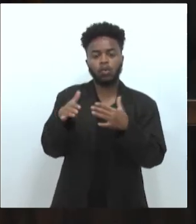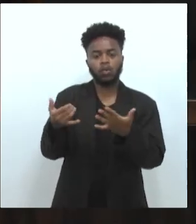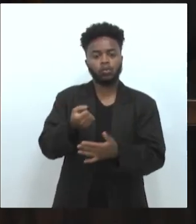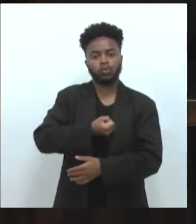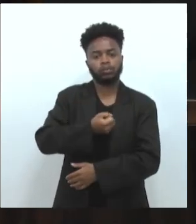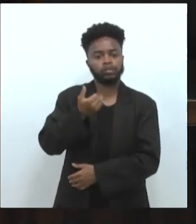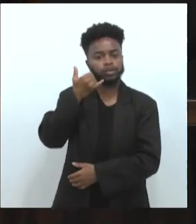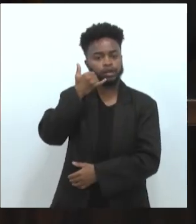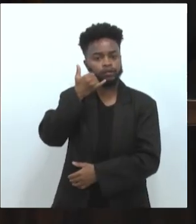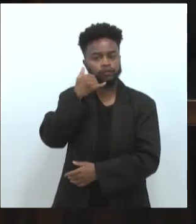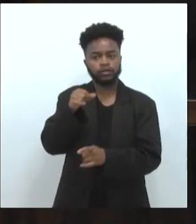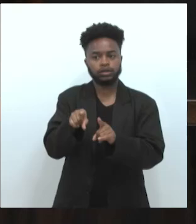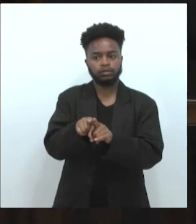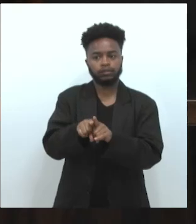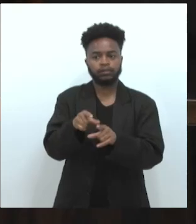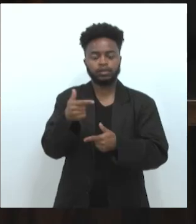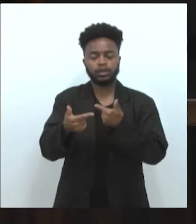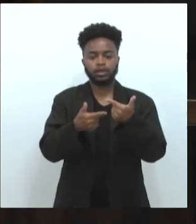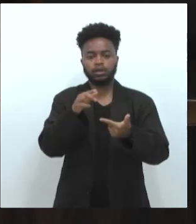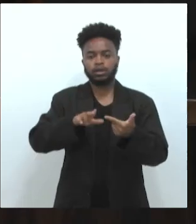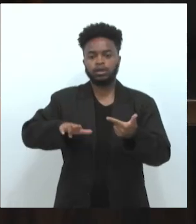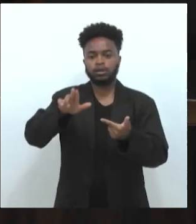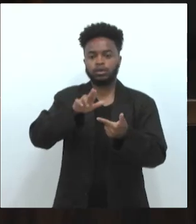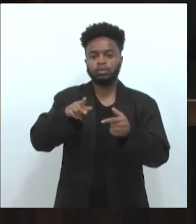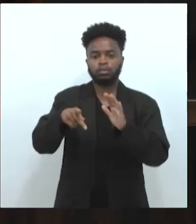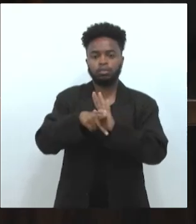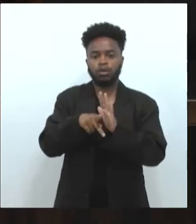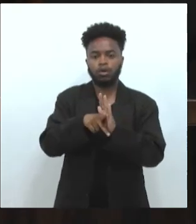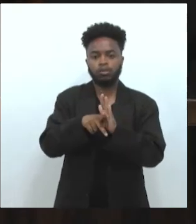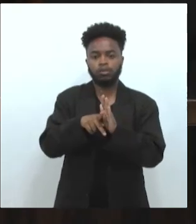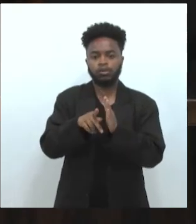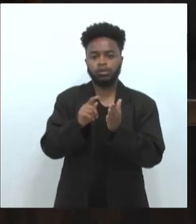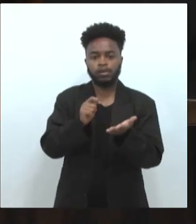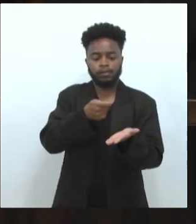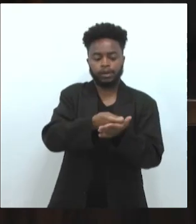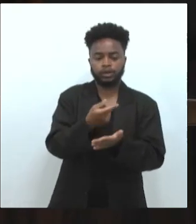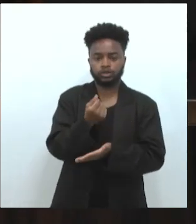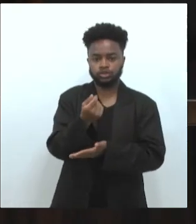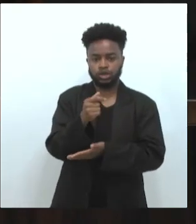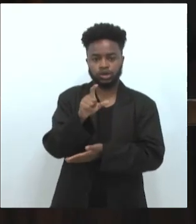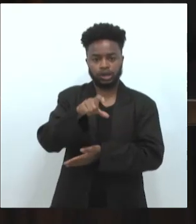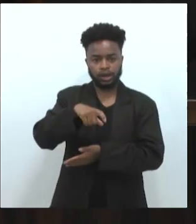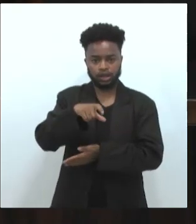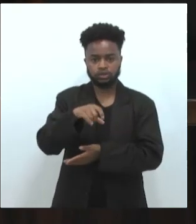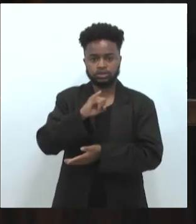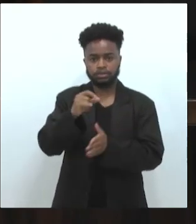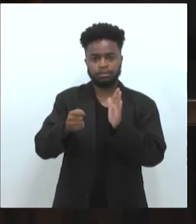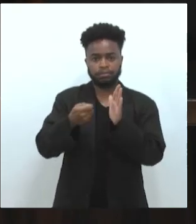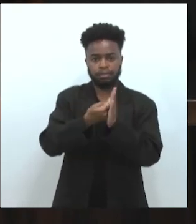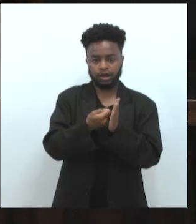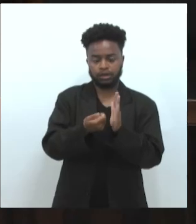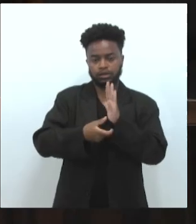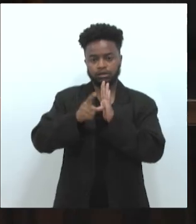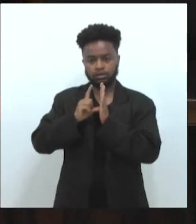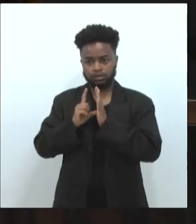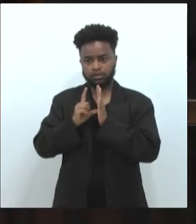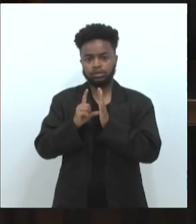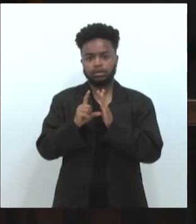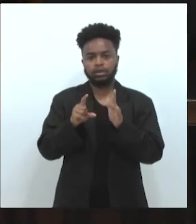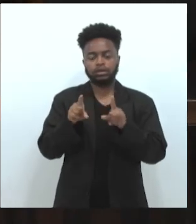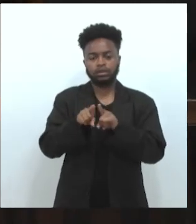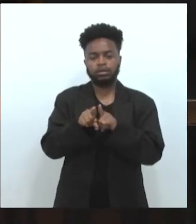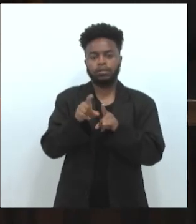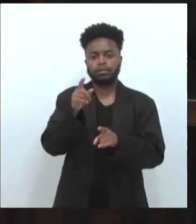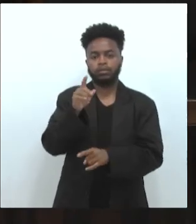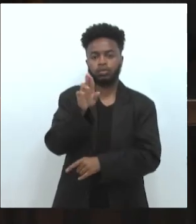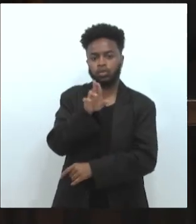dos serviços utilizados na modalidade de recarga de crédito por pagamento antecipado, também conhecida como Plano